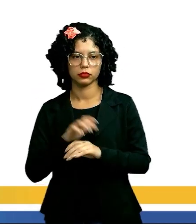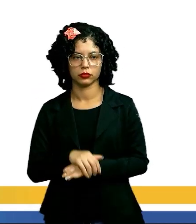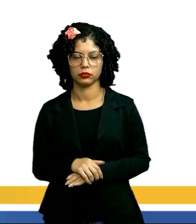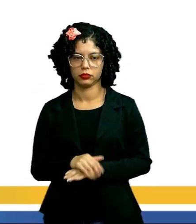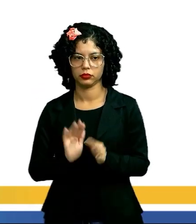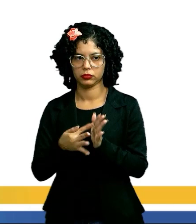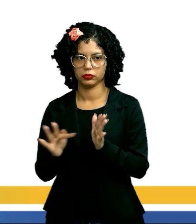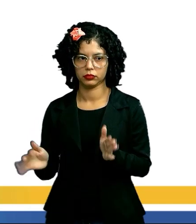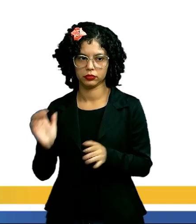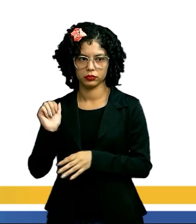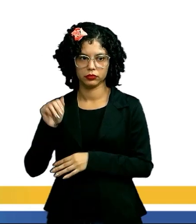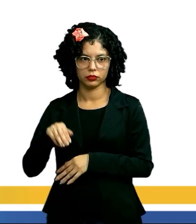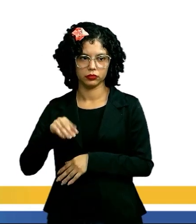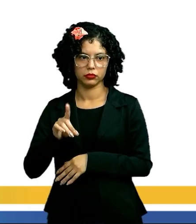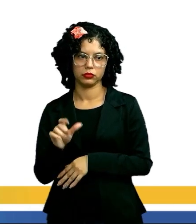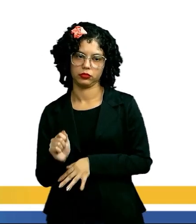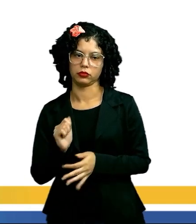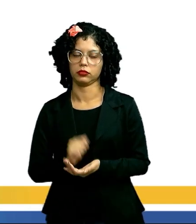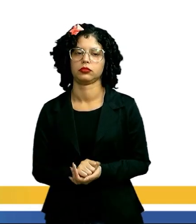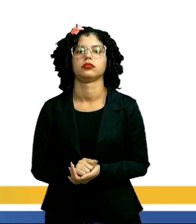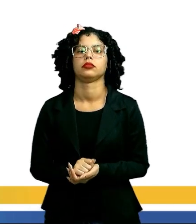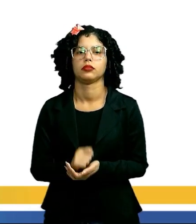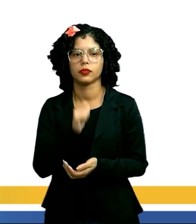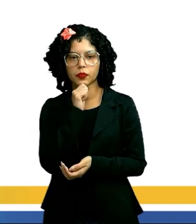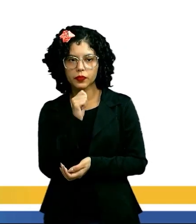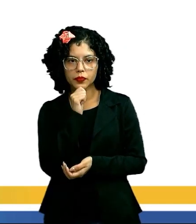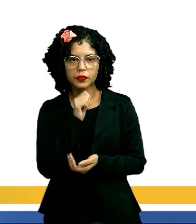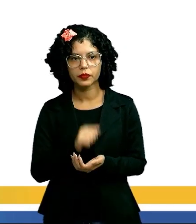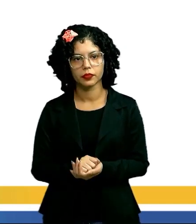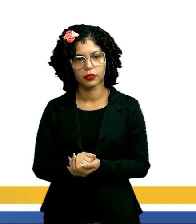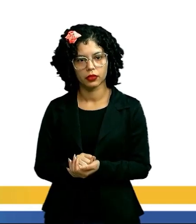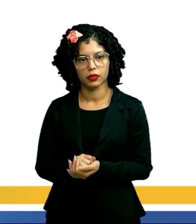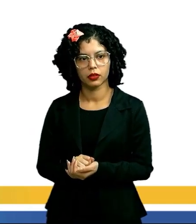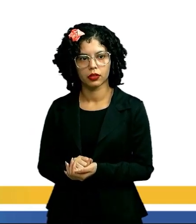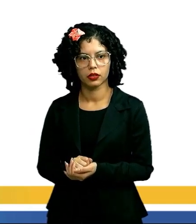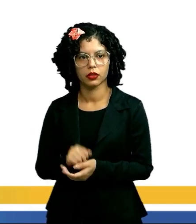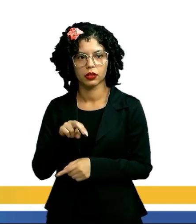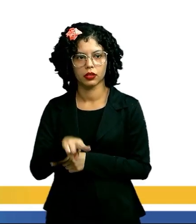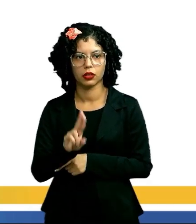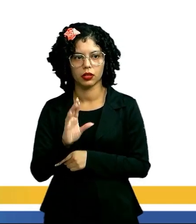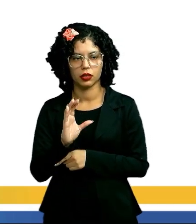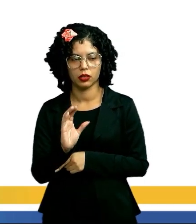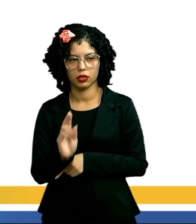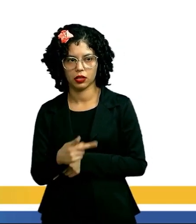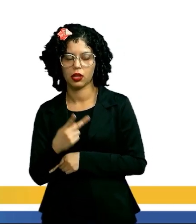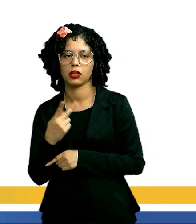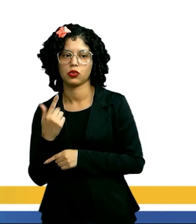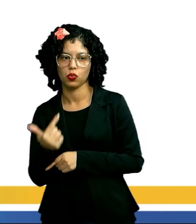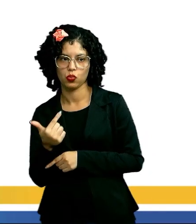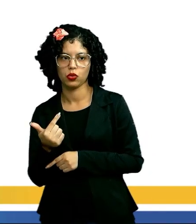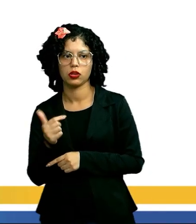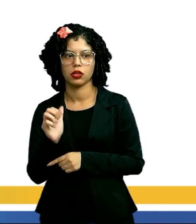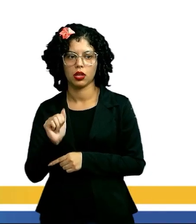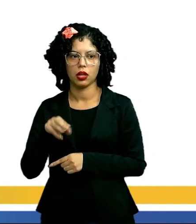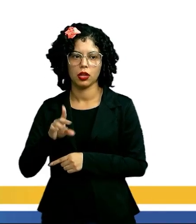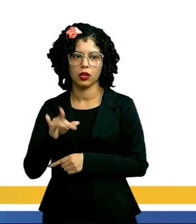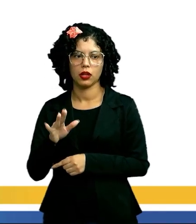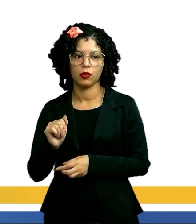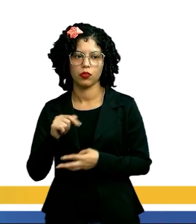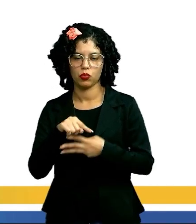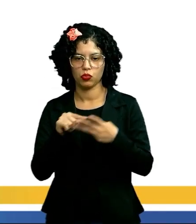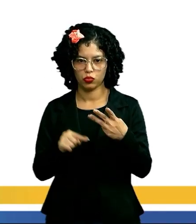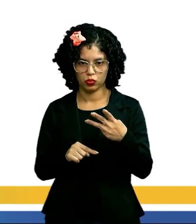a função amida, então nós temos, ó, na ampicilina, NH2, amina, amida e